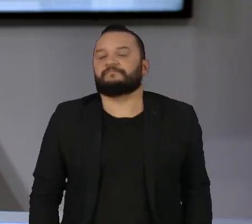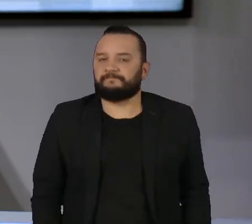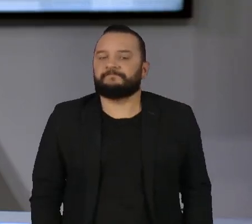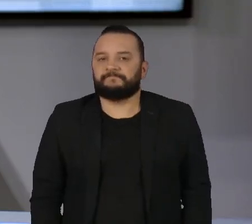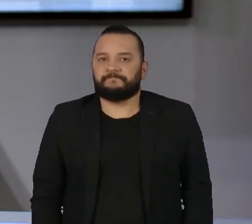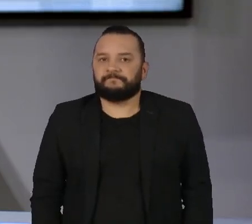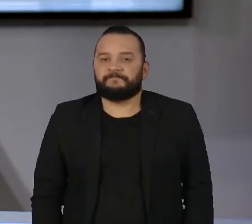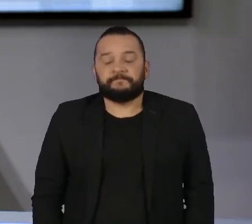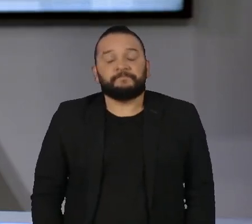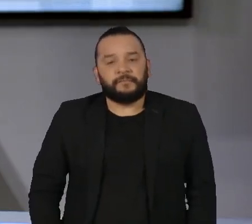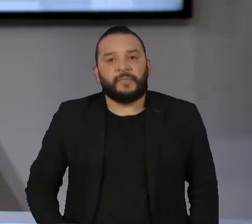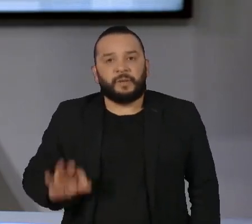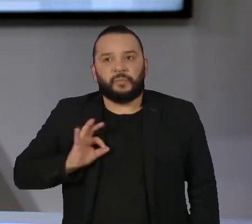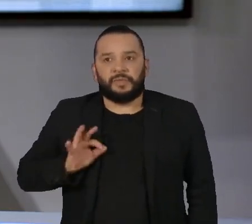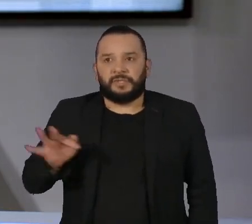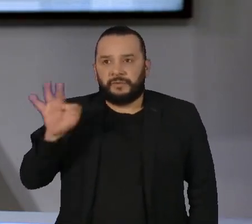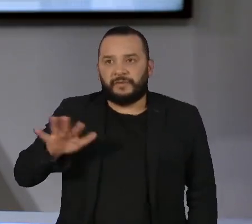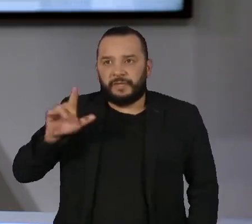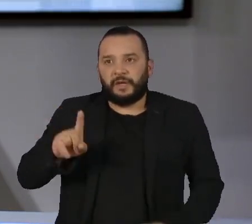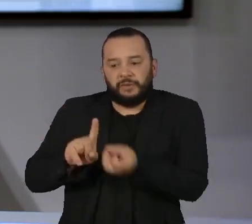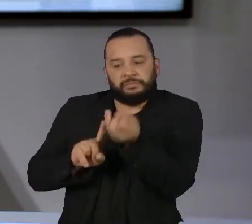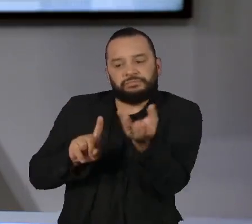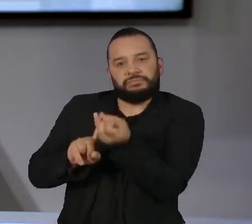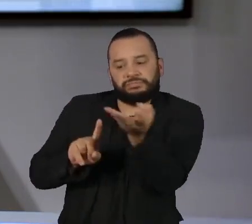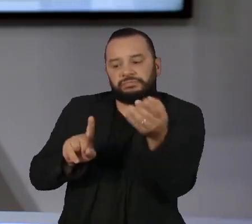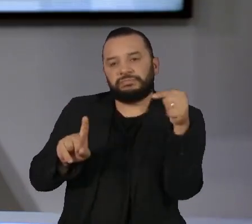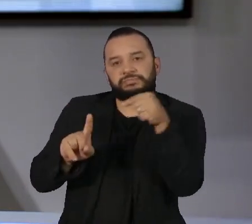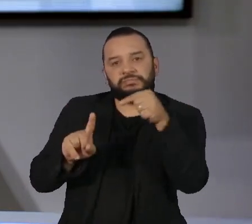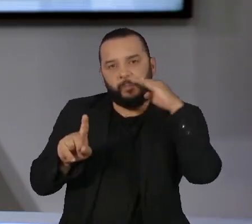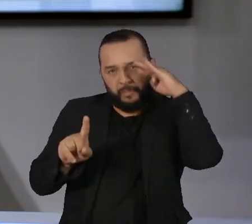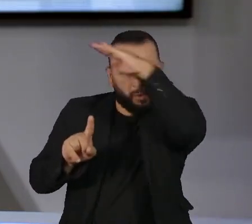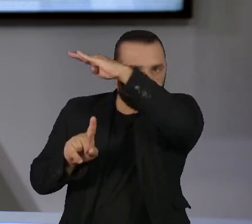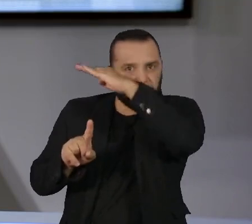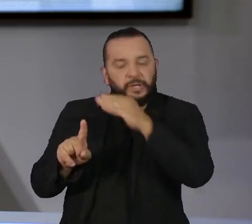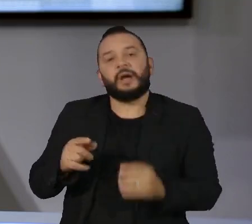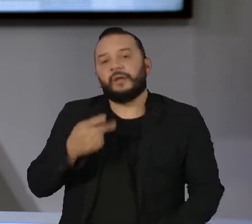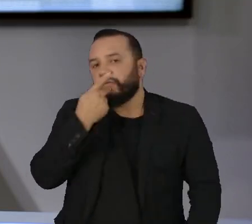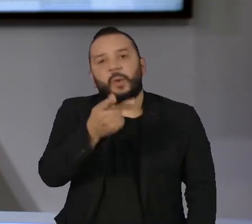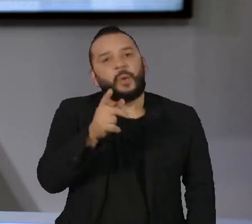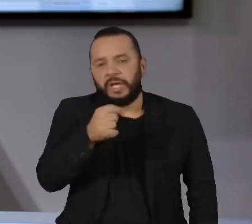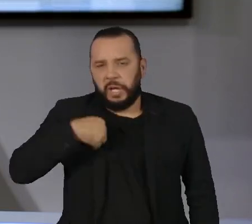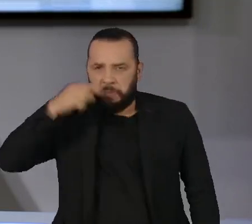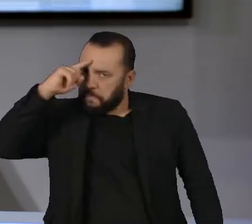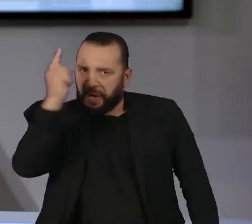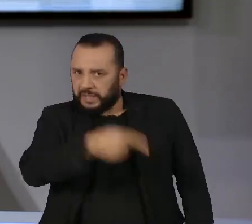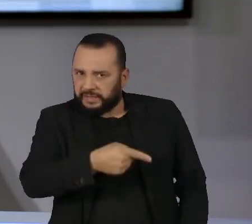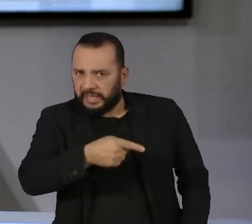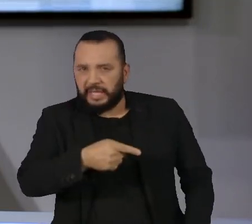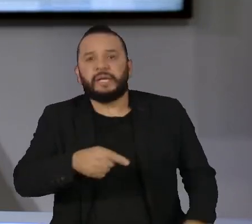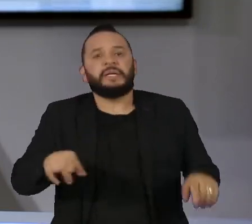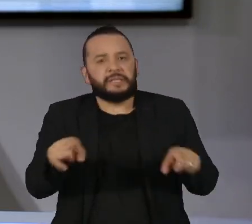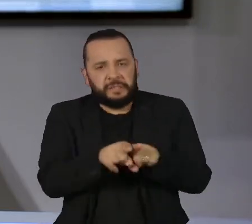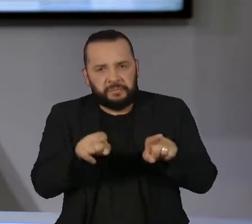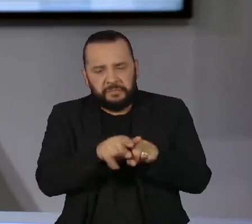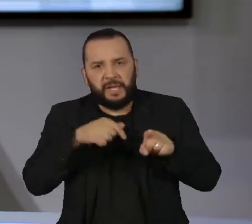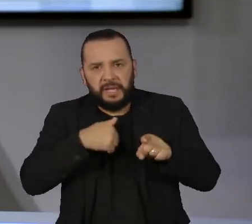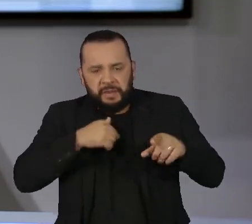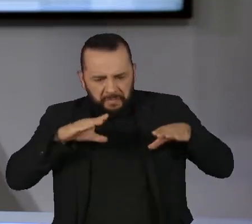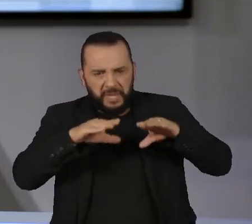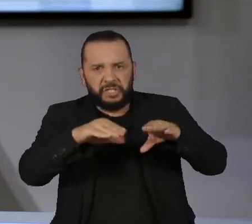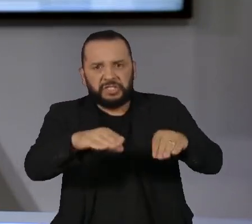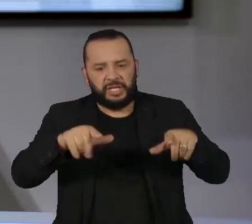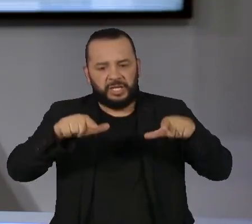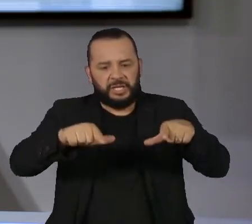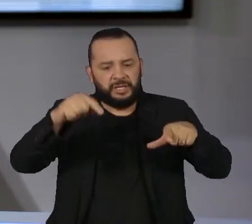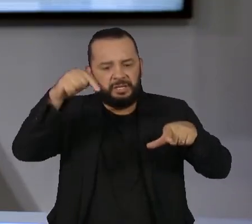em depoimento a polícia federal o ex-presidente Jair bolsonaro afirmou que não determinou e não sabia das adulterações em